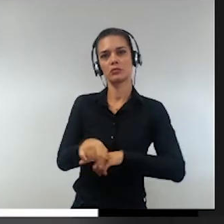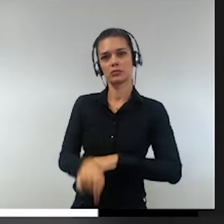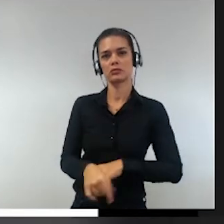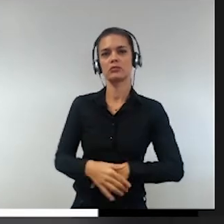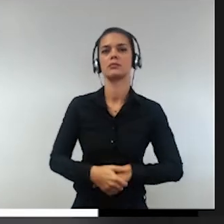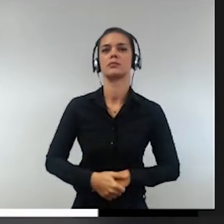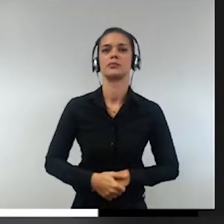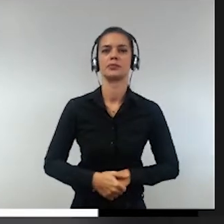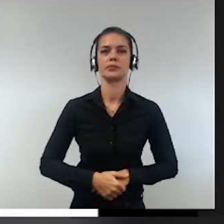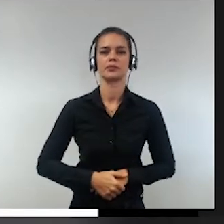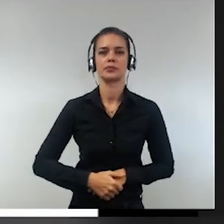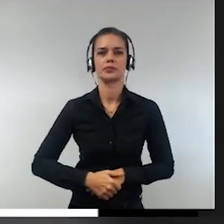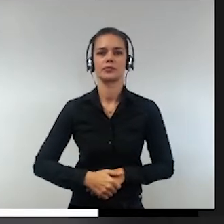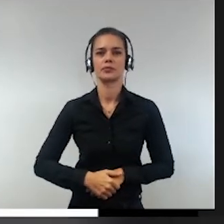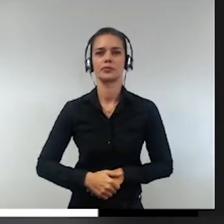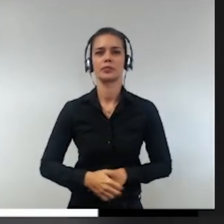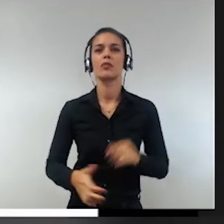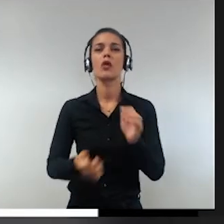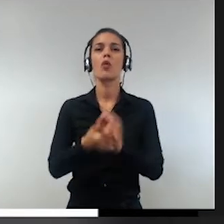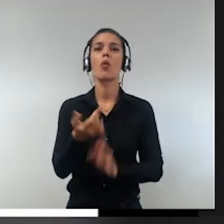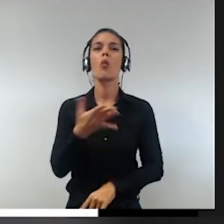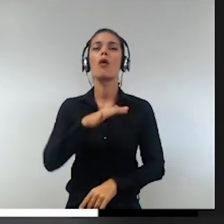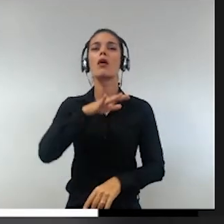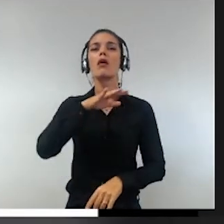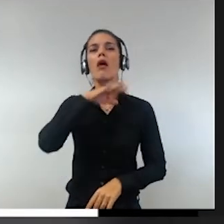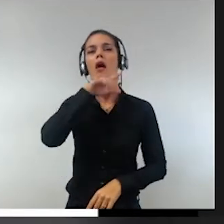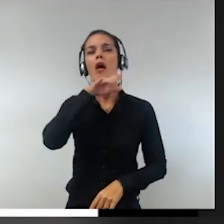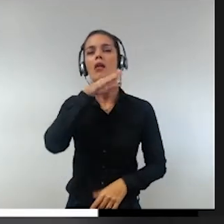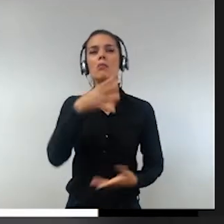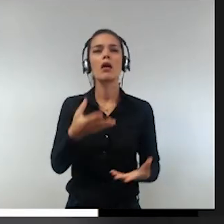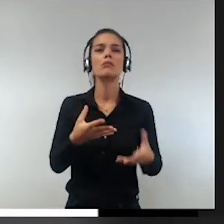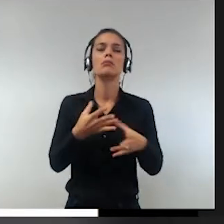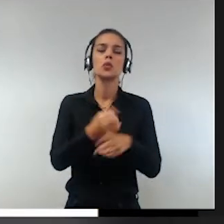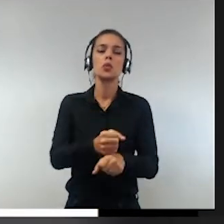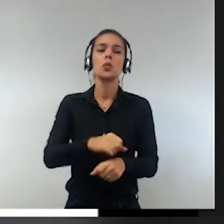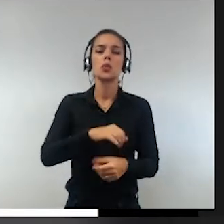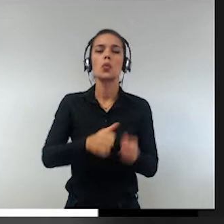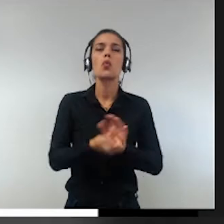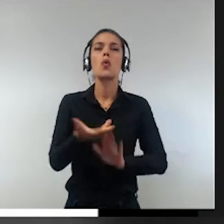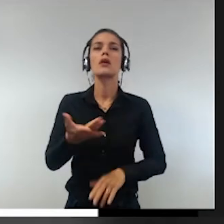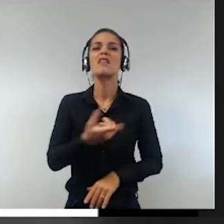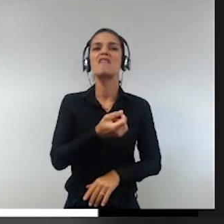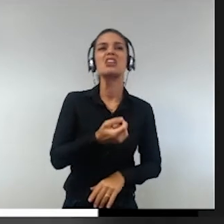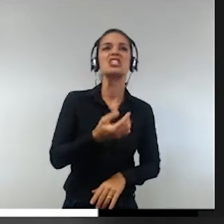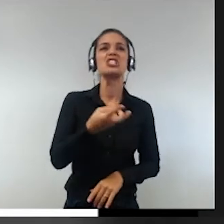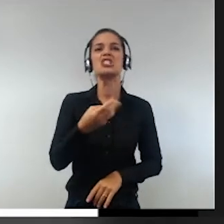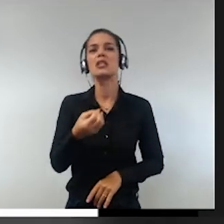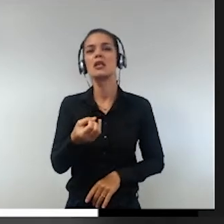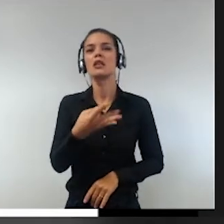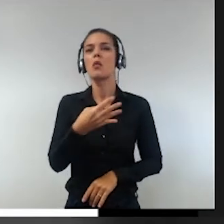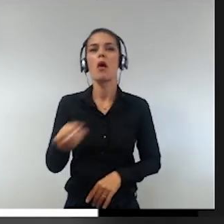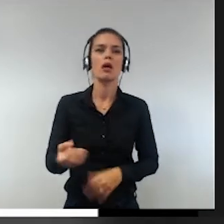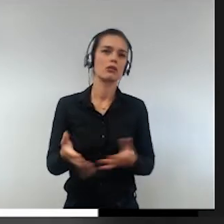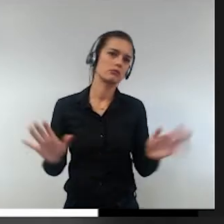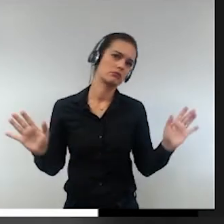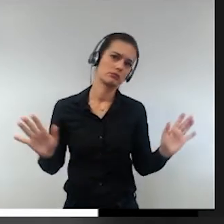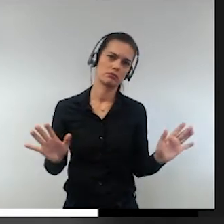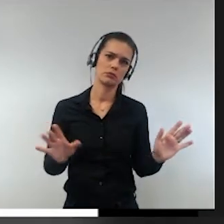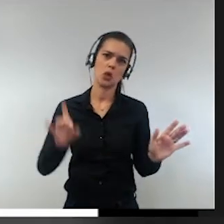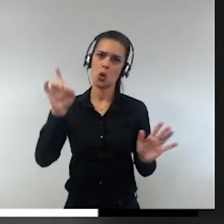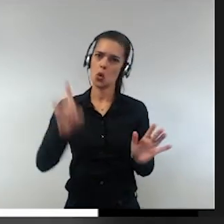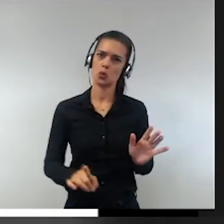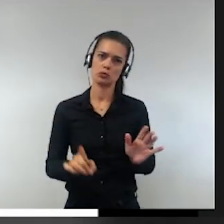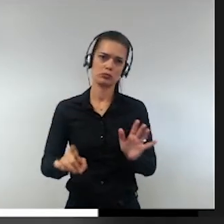evento. Quantidade de animais nos condomínios. Quantos animais pode ter condomínio? 20, 30, 40? O direito de propriedade